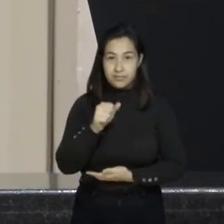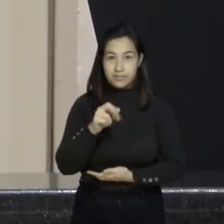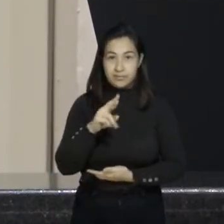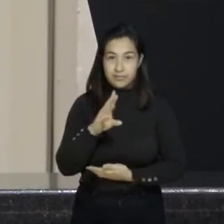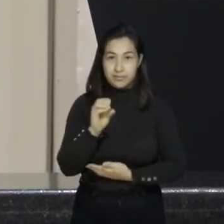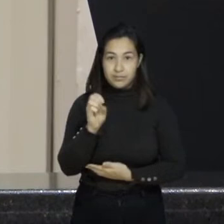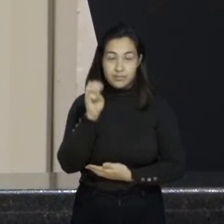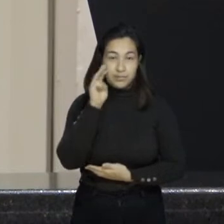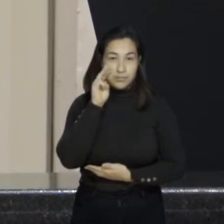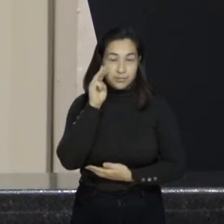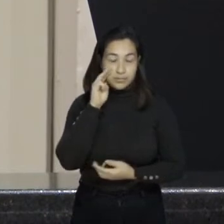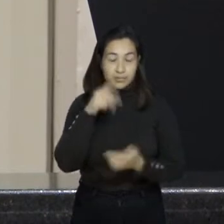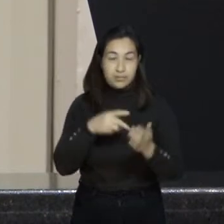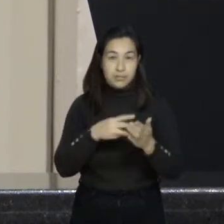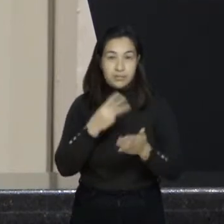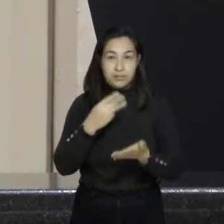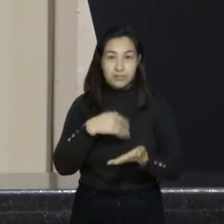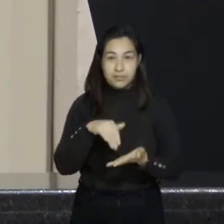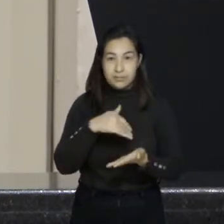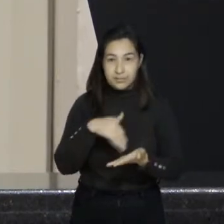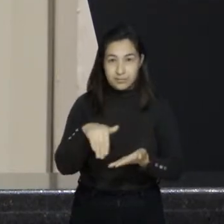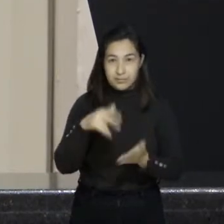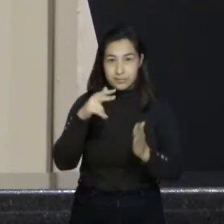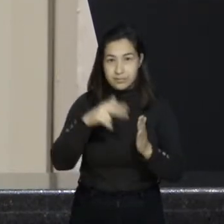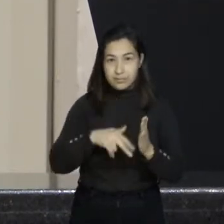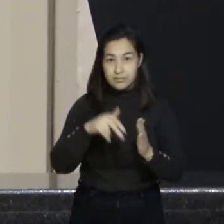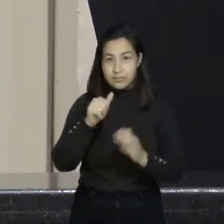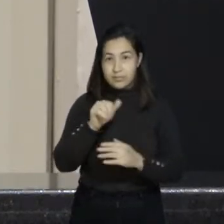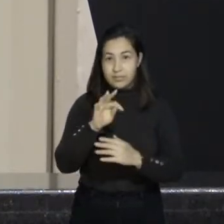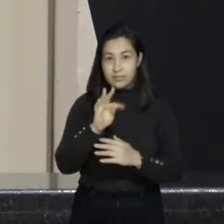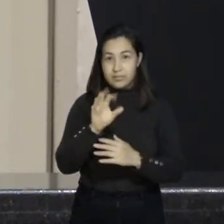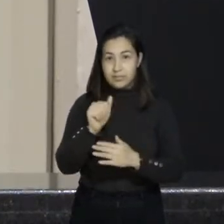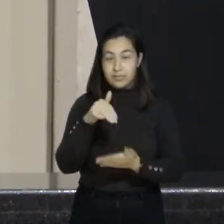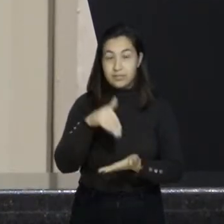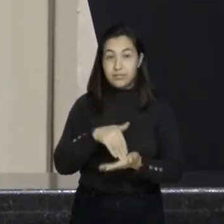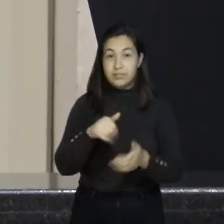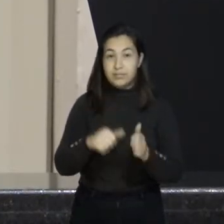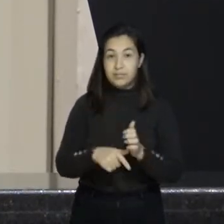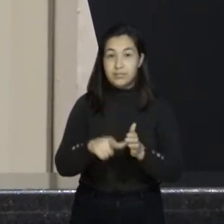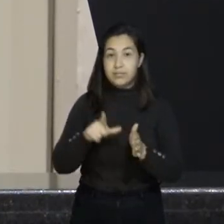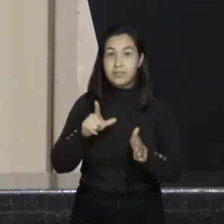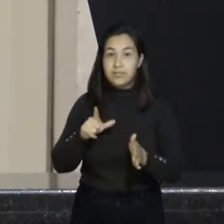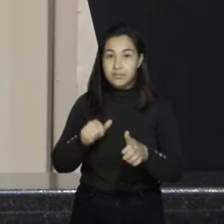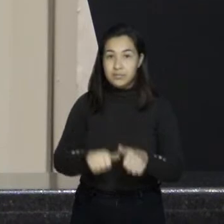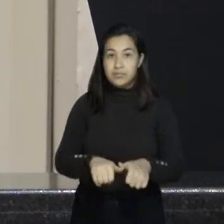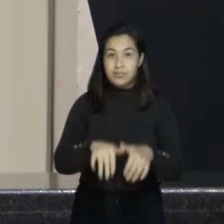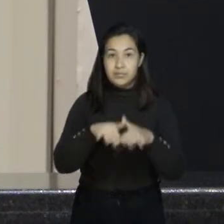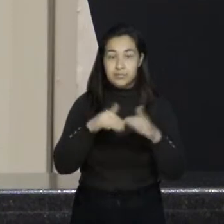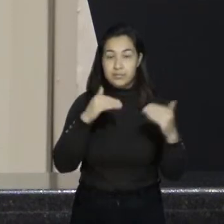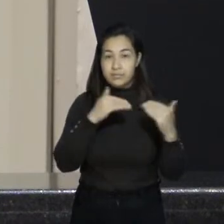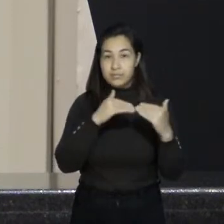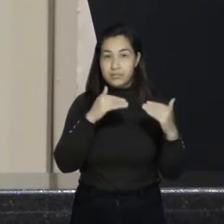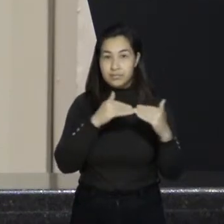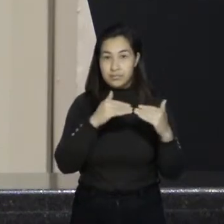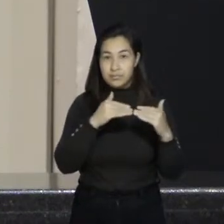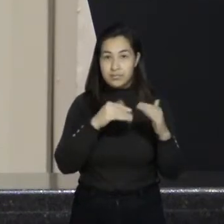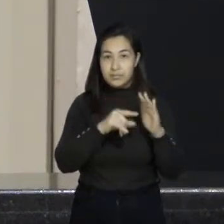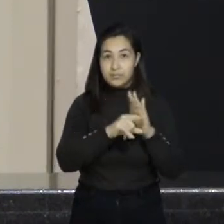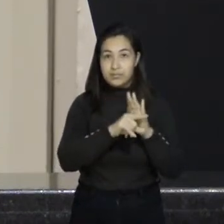terceiro secretário para proceder a leitura das atas das sessões anteriores que em consonância conhecida